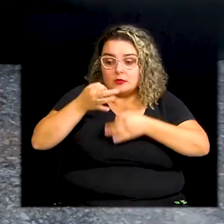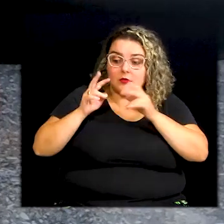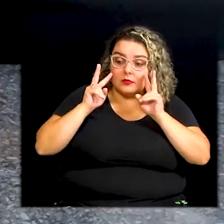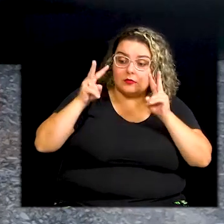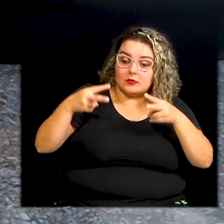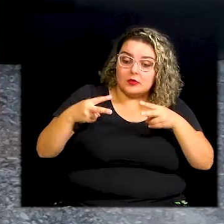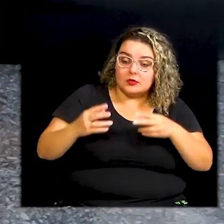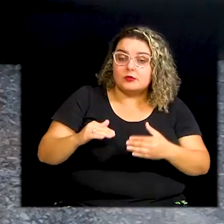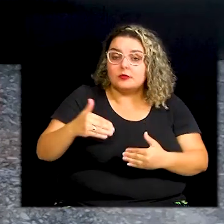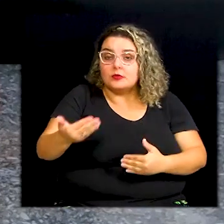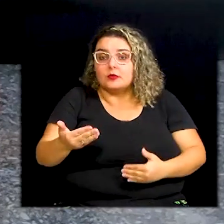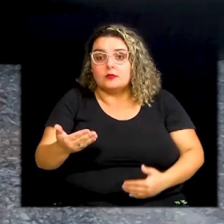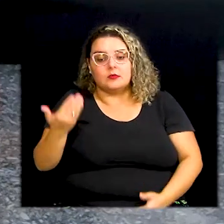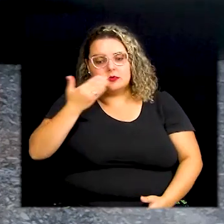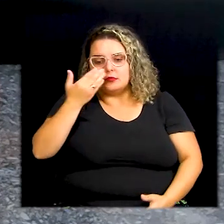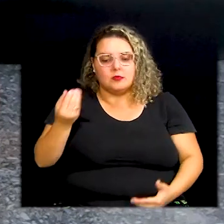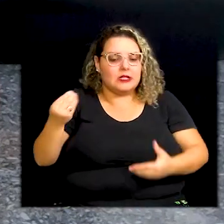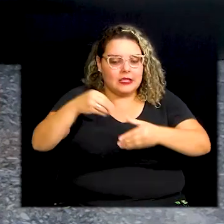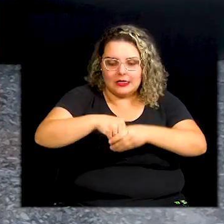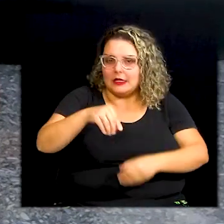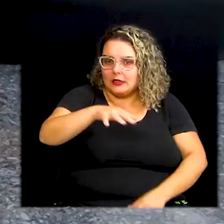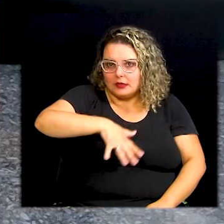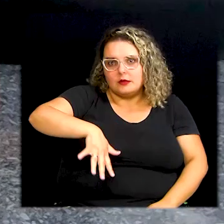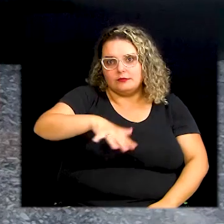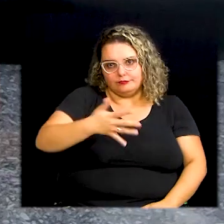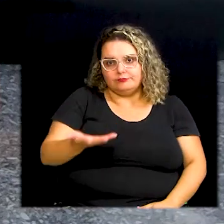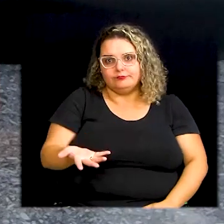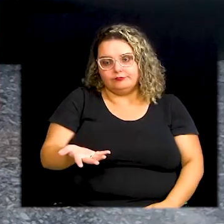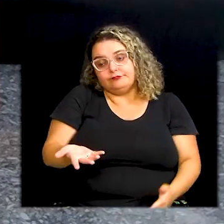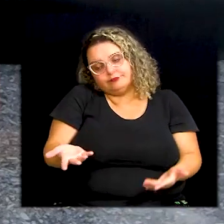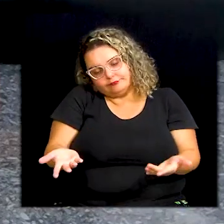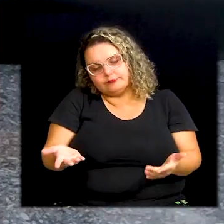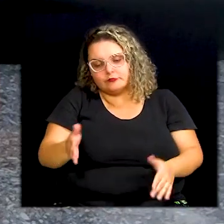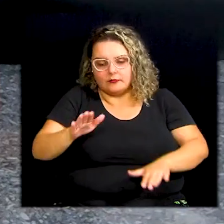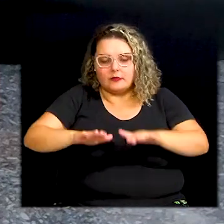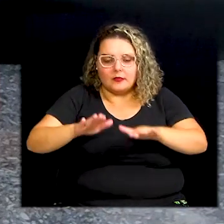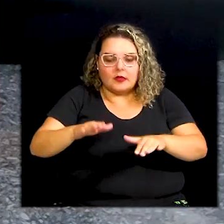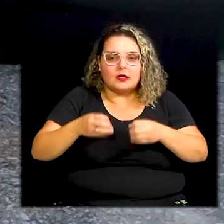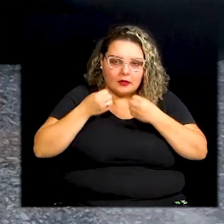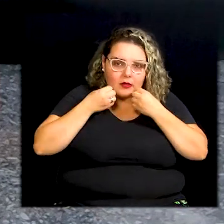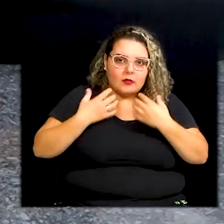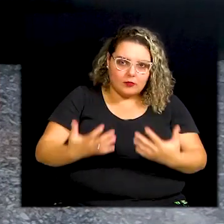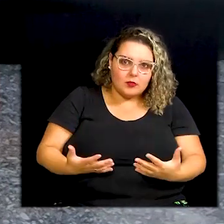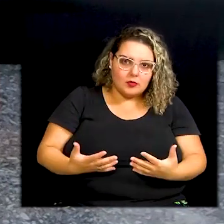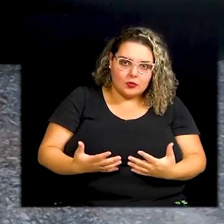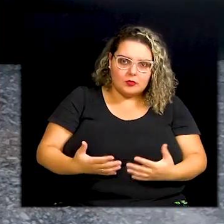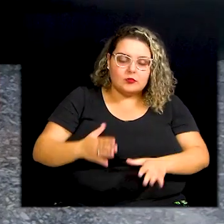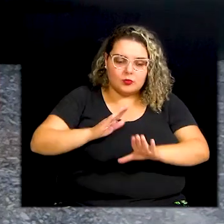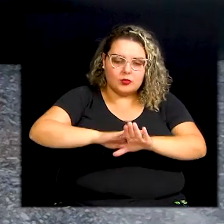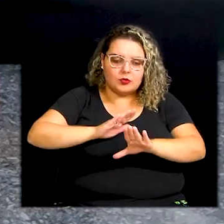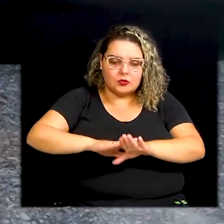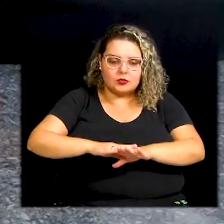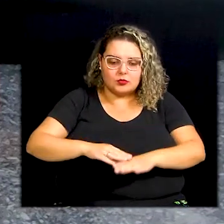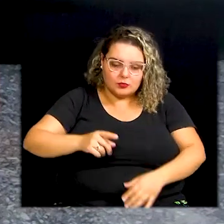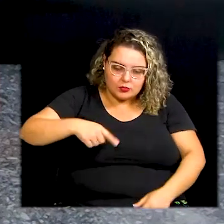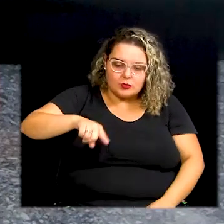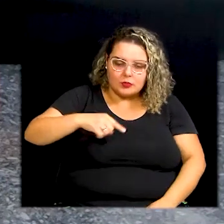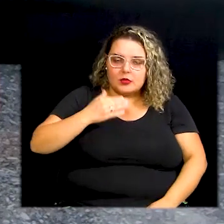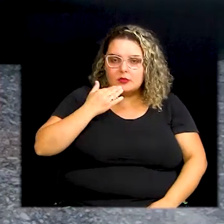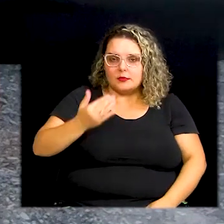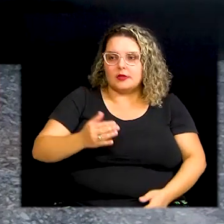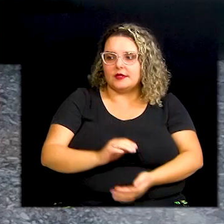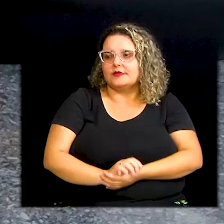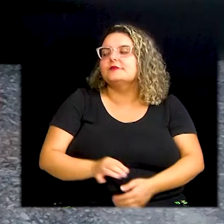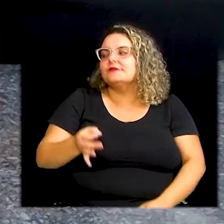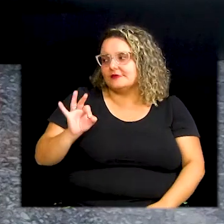eles enxergam de fora de campo a gente não enxerga de dentro de campo. Então, às vezes é bom colocar em prática o que eles